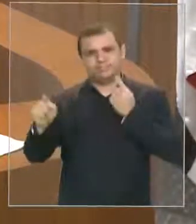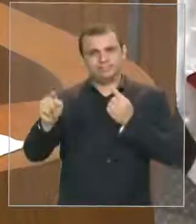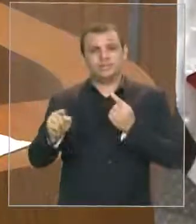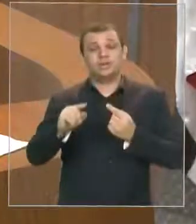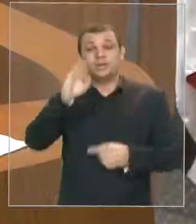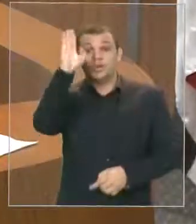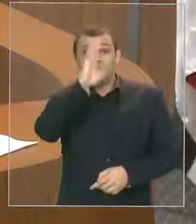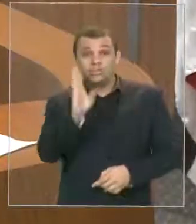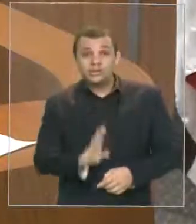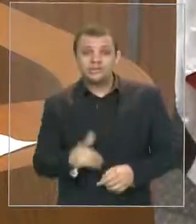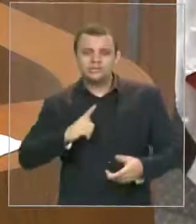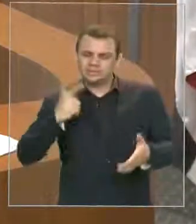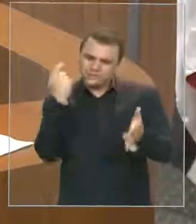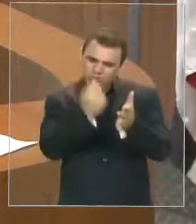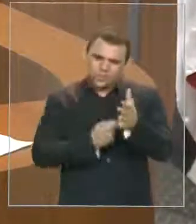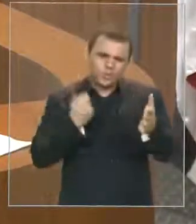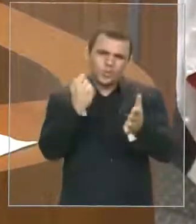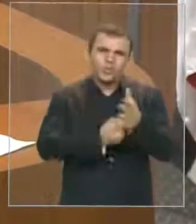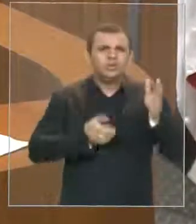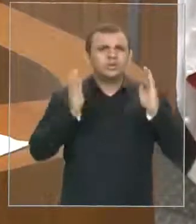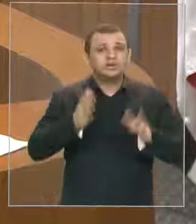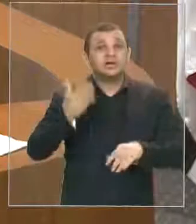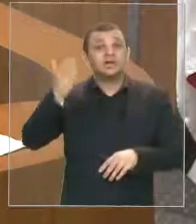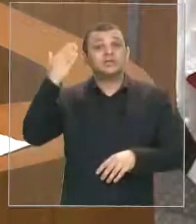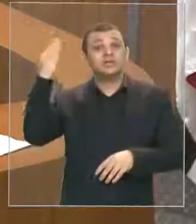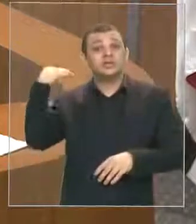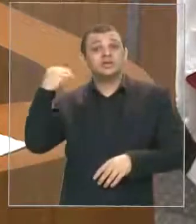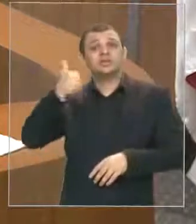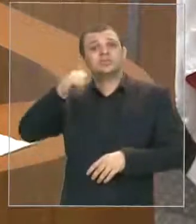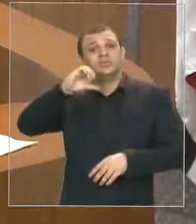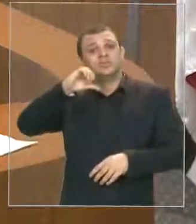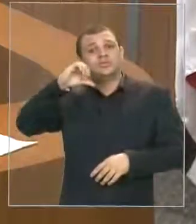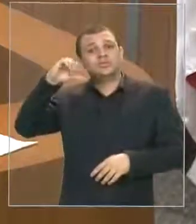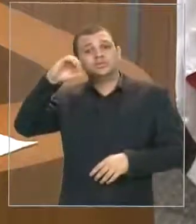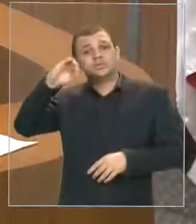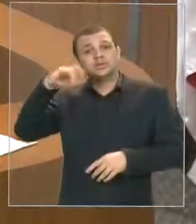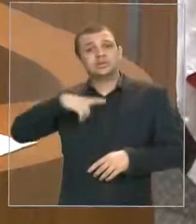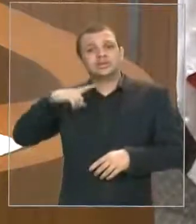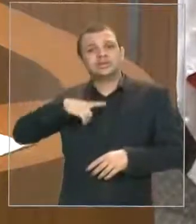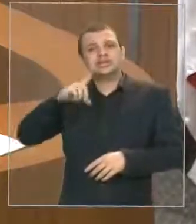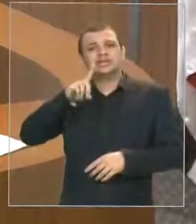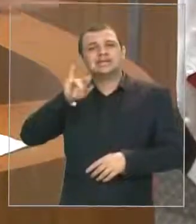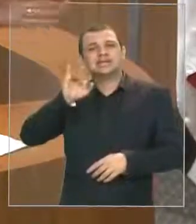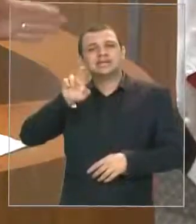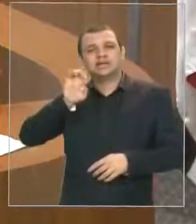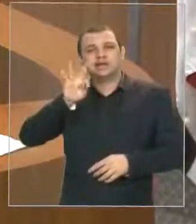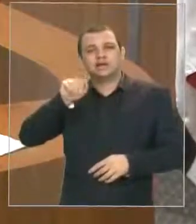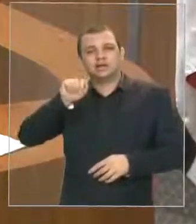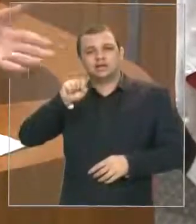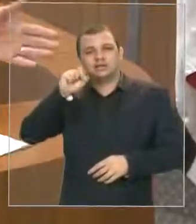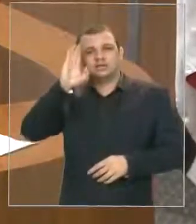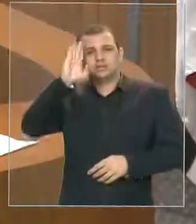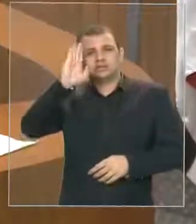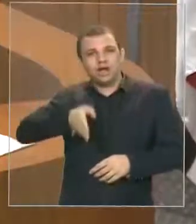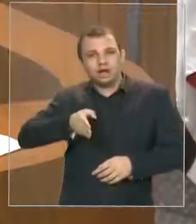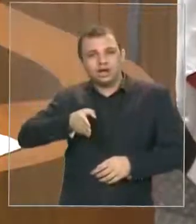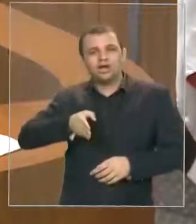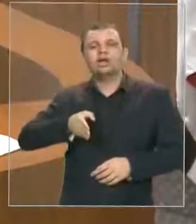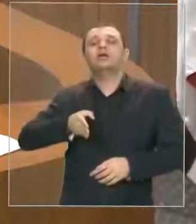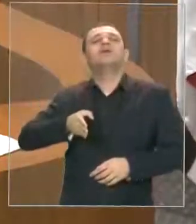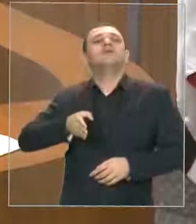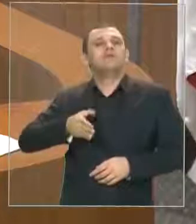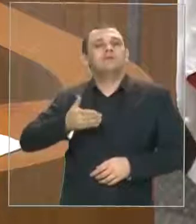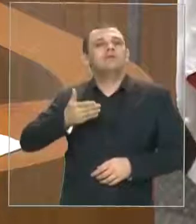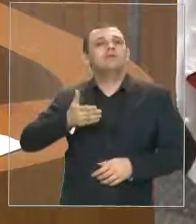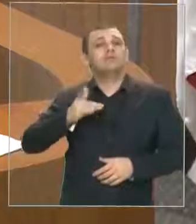já, que é exatamente o direito de você escolher diretamente o seu representante, retroceder agora aprovando a lista